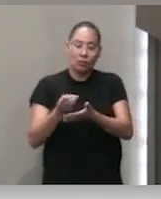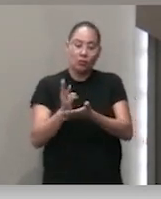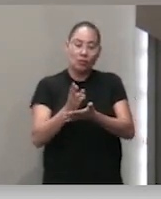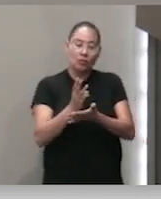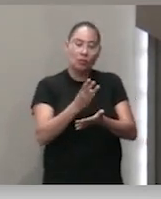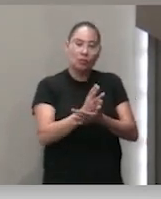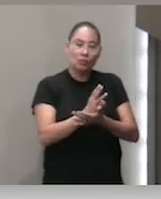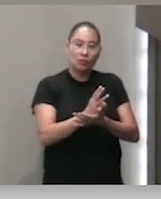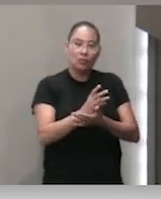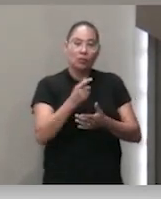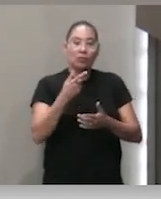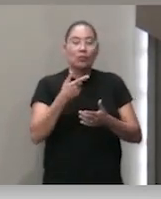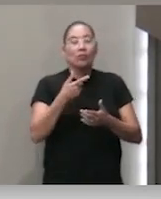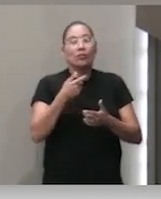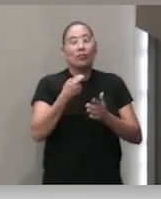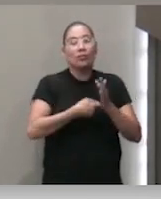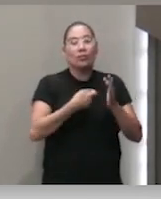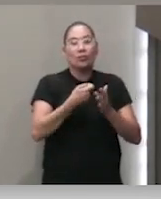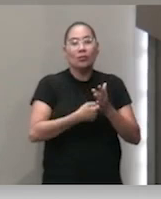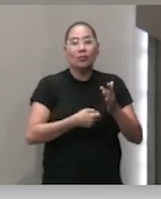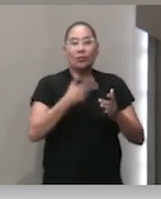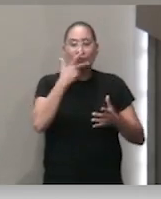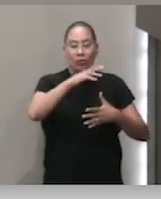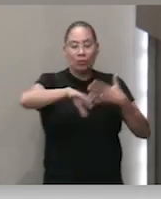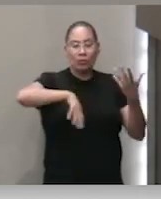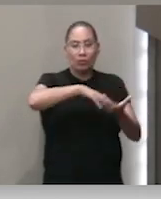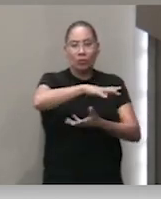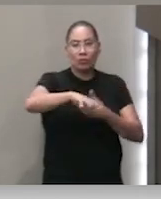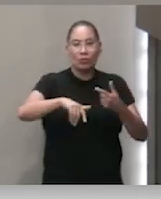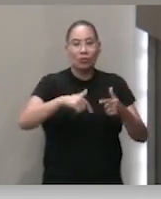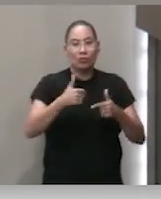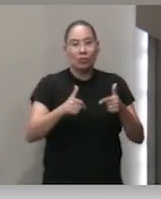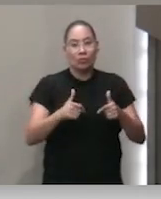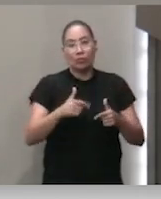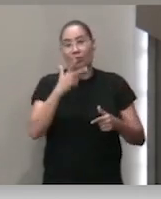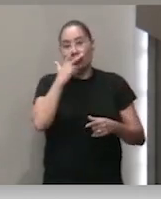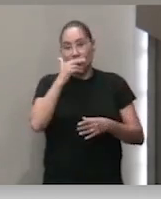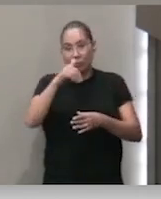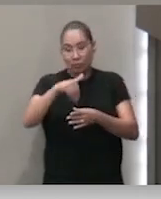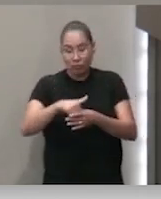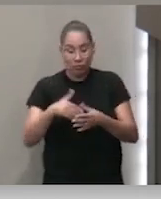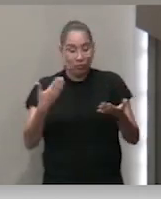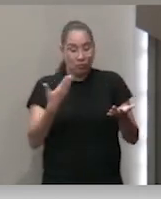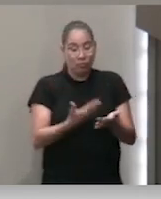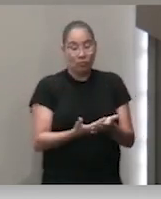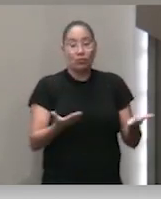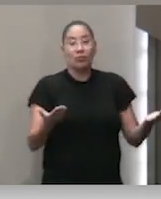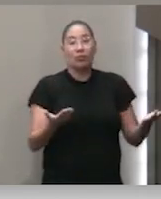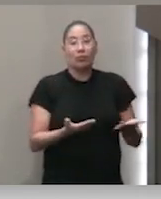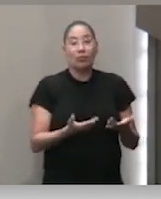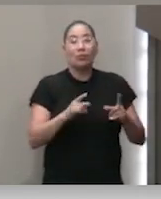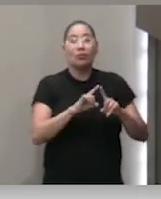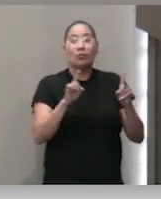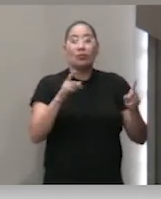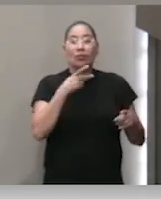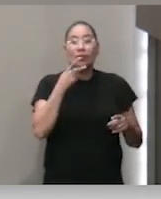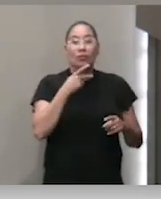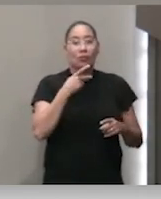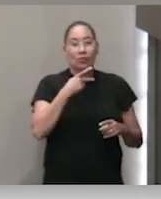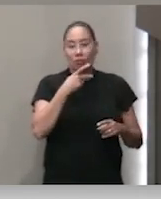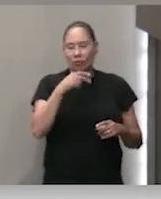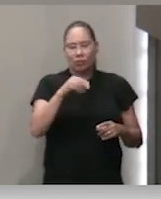para tentar estragar o trabalho das pessoas. Foi assim na eleição, é assim até hoje, mas eu vou lhe dizer, não dê